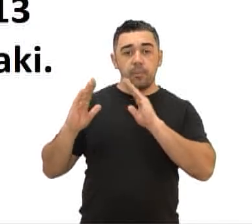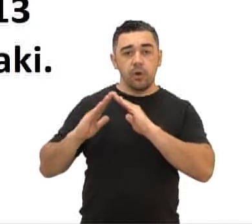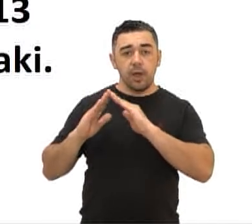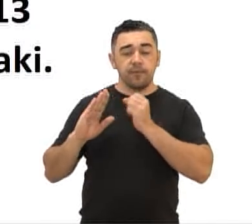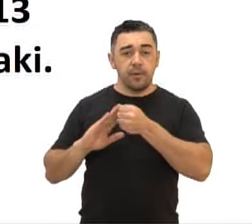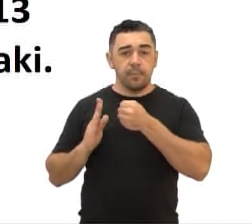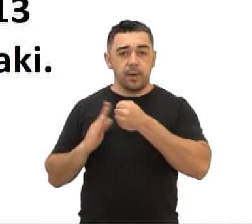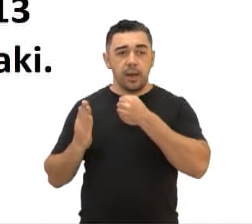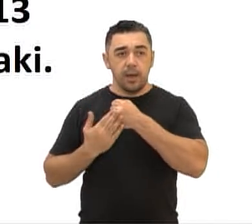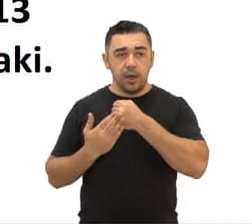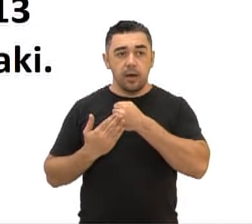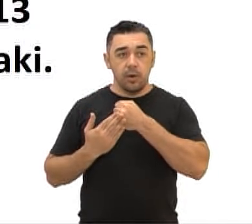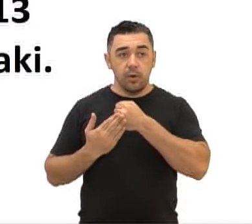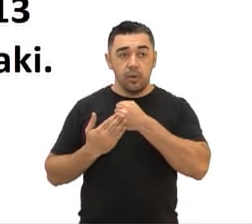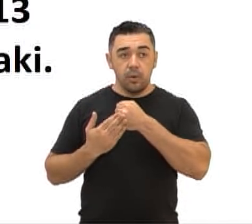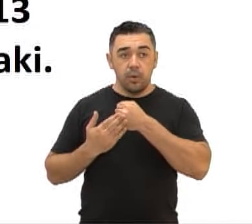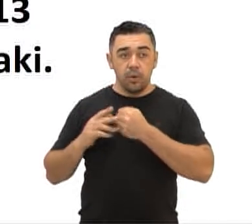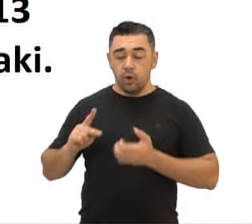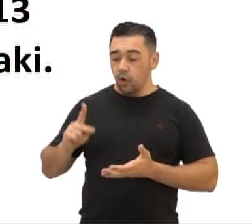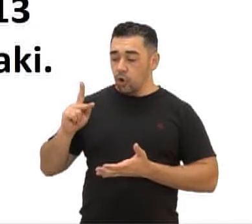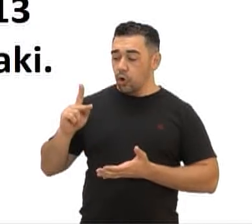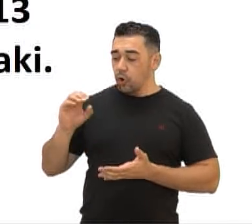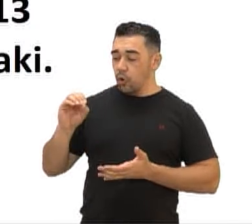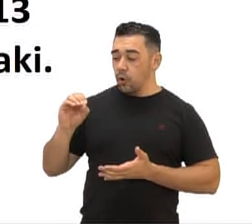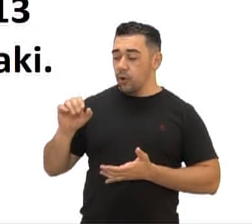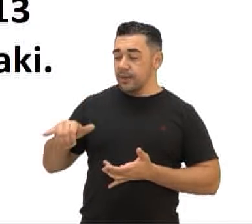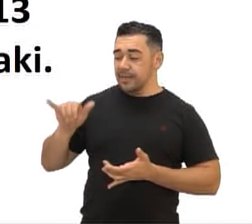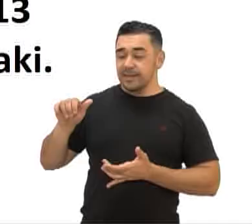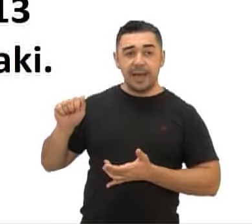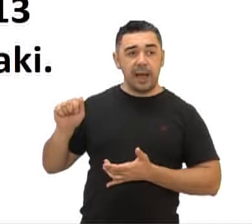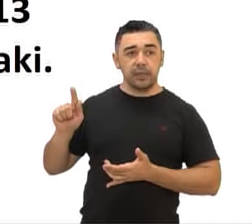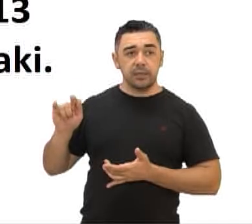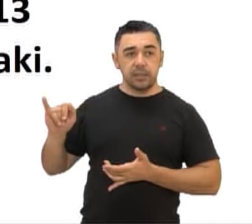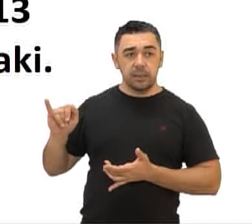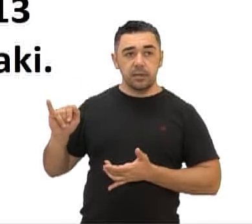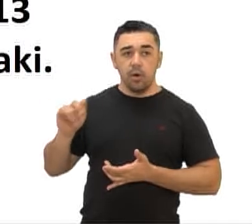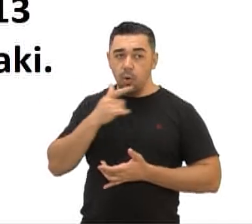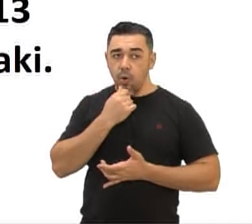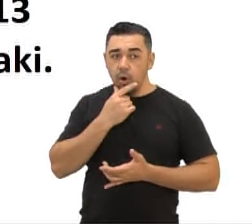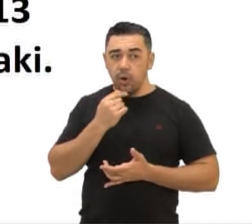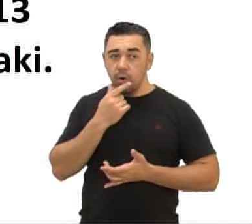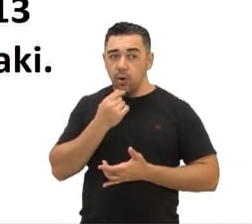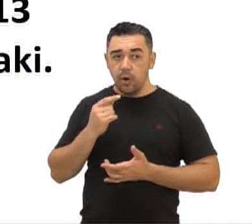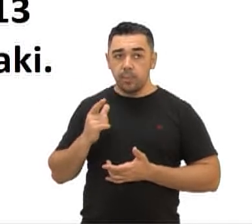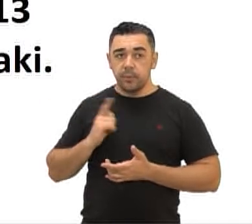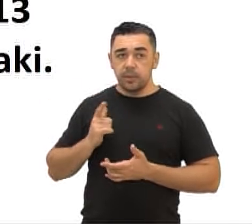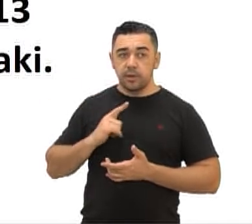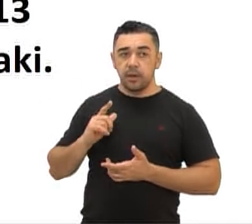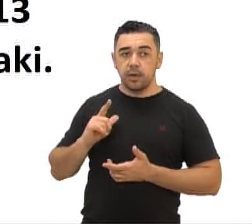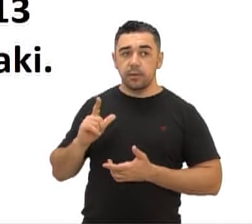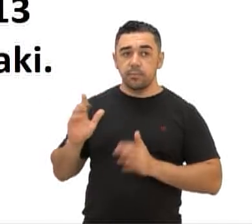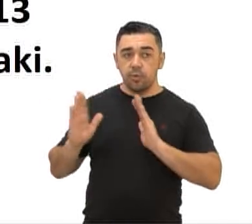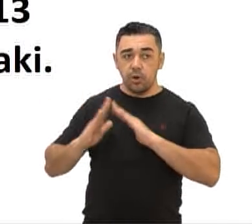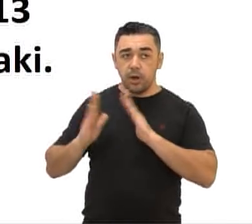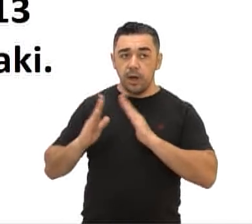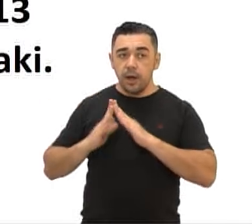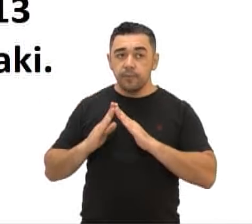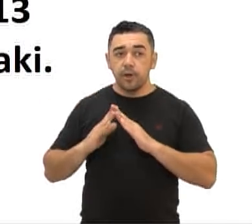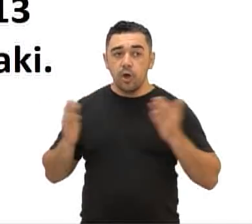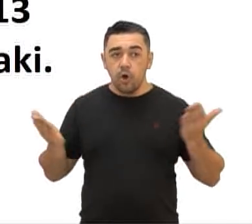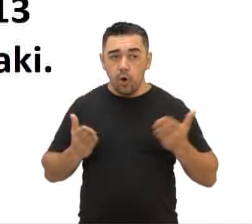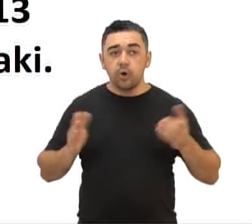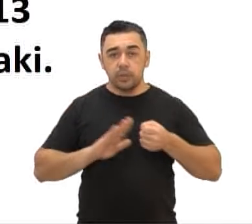de Koyagi, uma vila que fica a cerca de 13 quilômetros de Nagasaki. Hoje essa vila